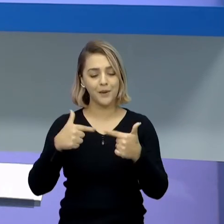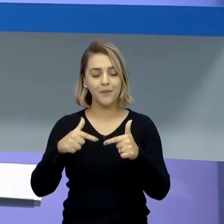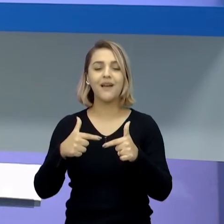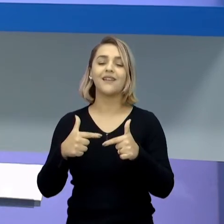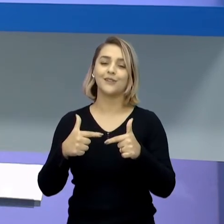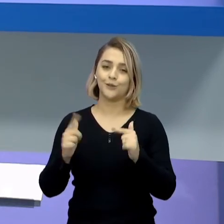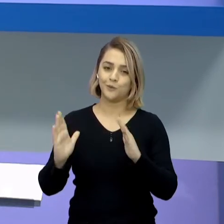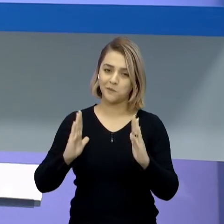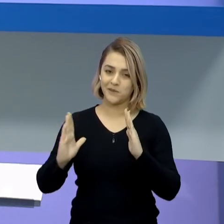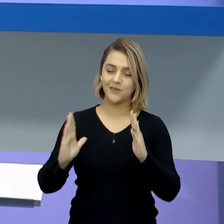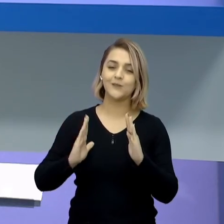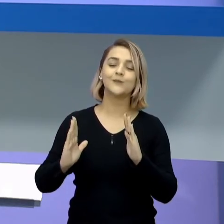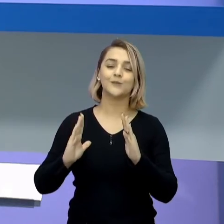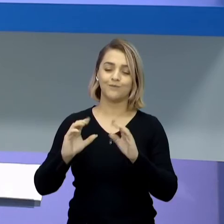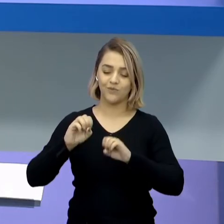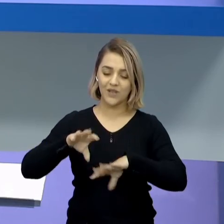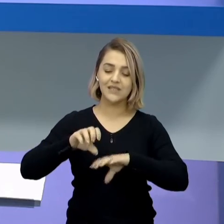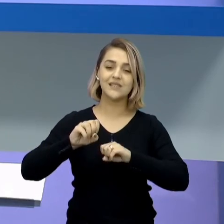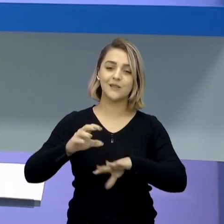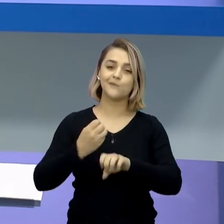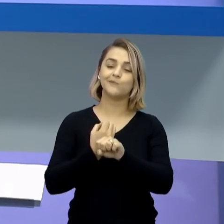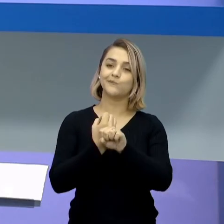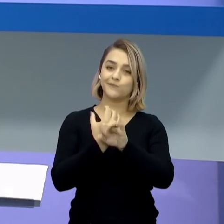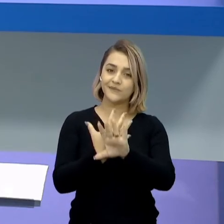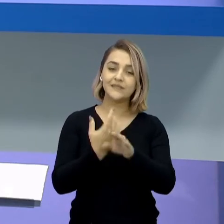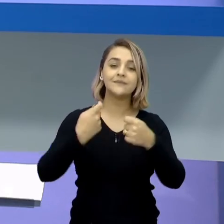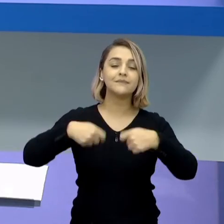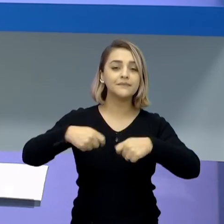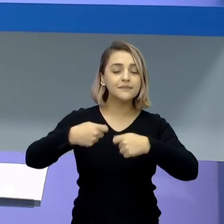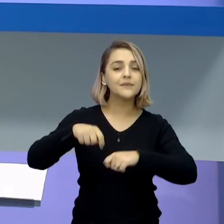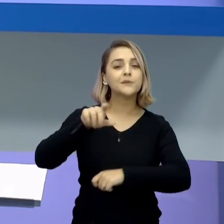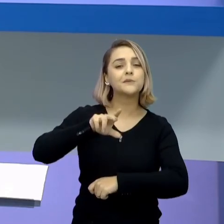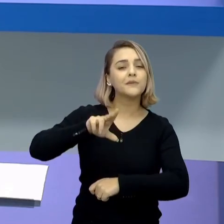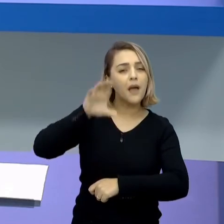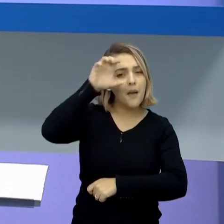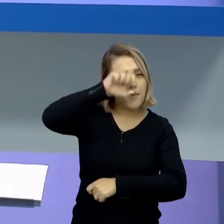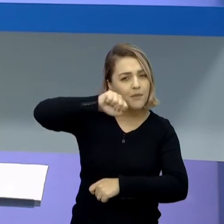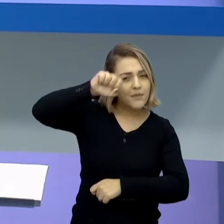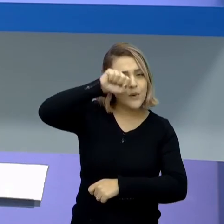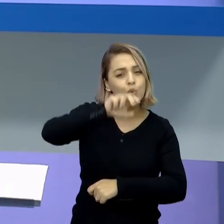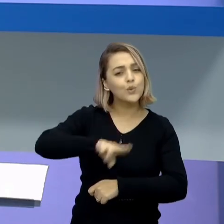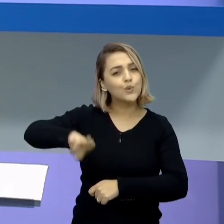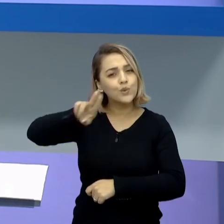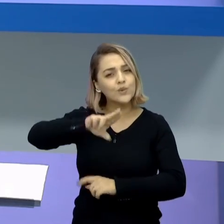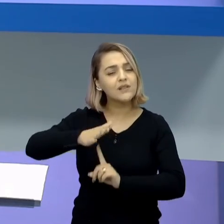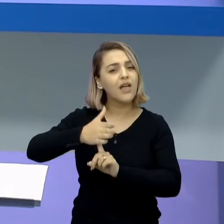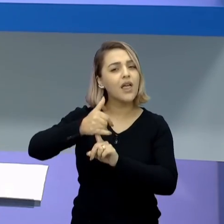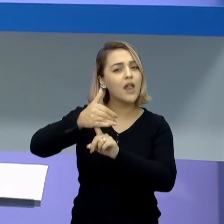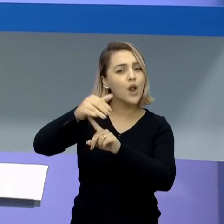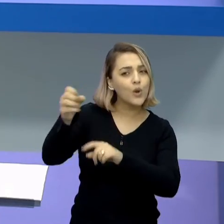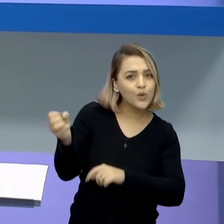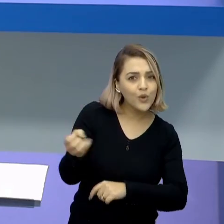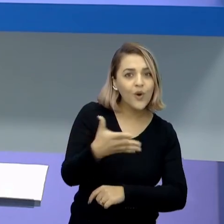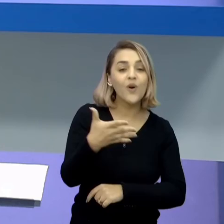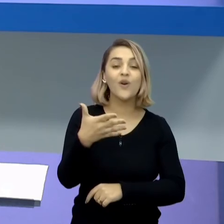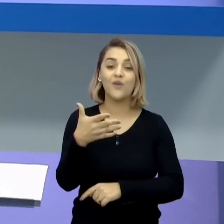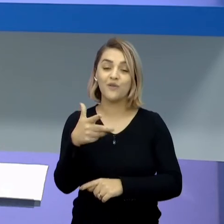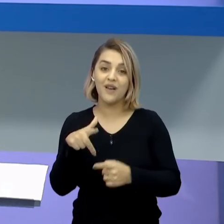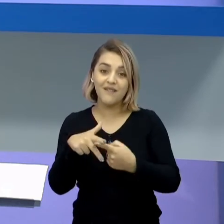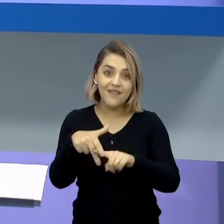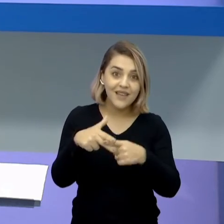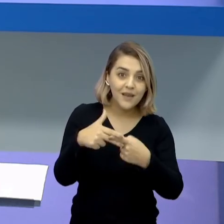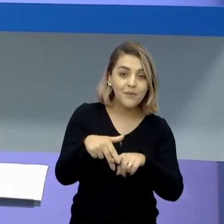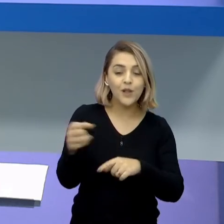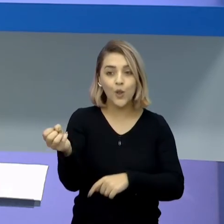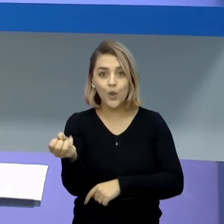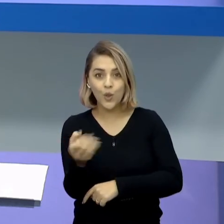o ensino remoto. E a gente teve que aprender a utilizar novas tecnologias, novas ferramentas, a interagir com os alunos.